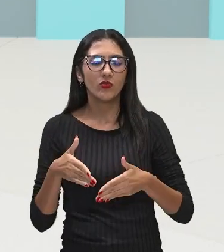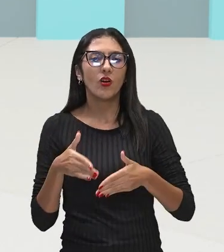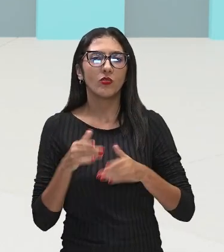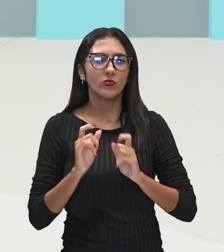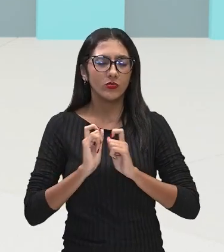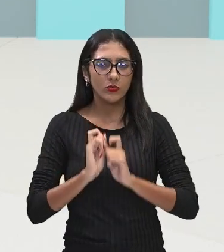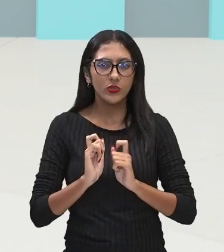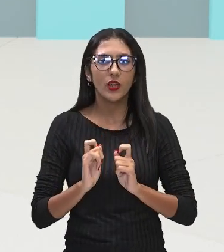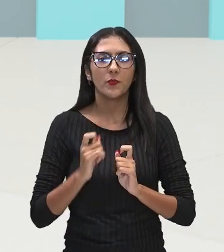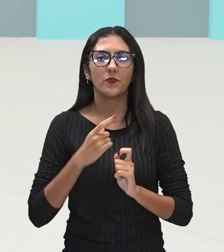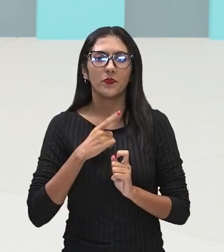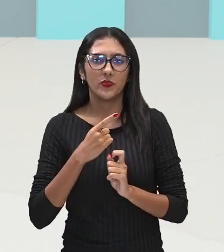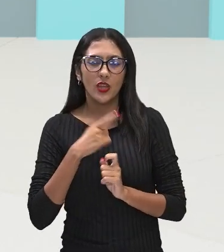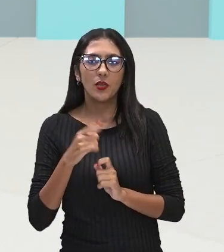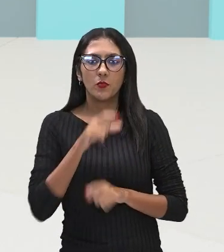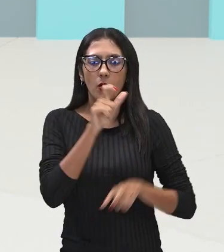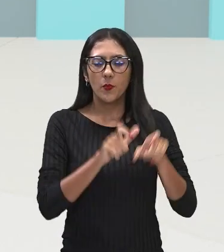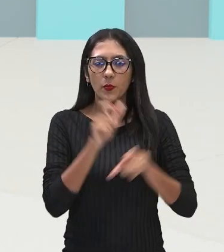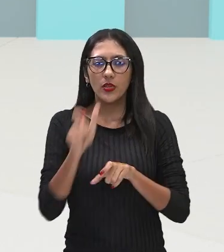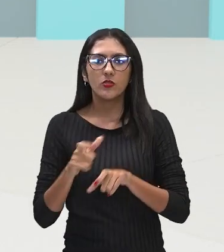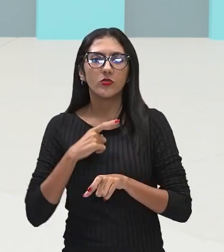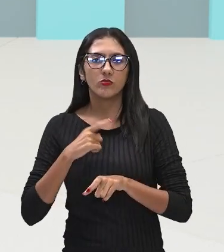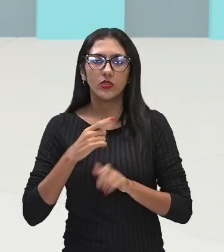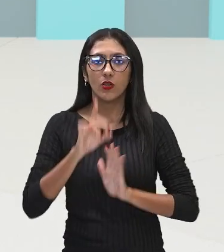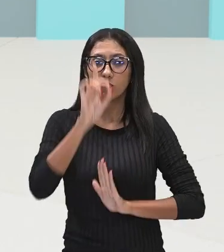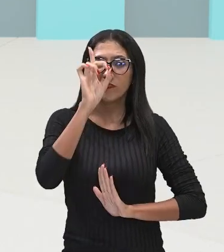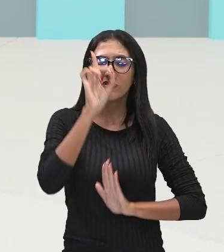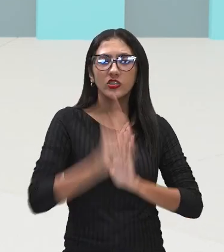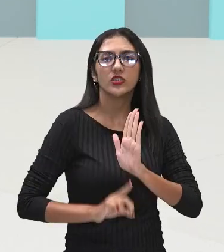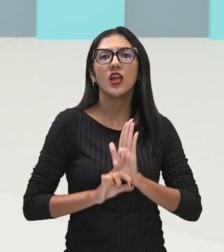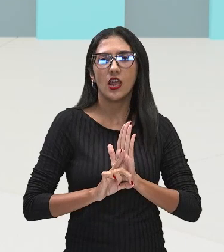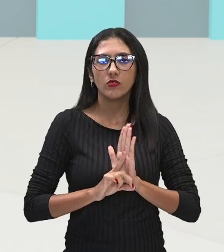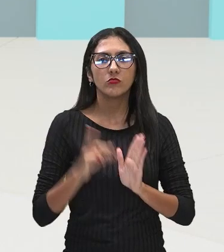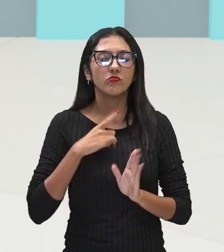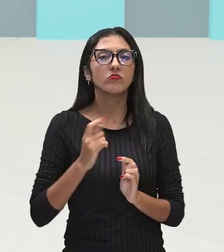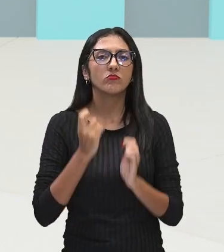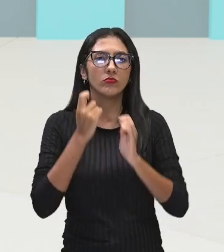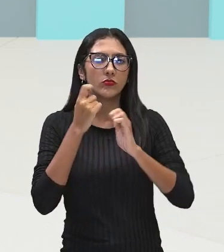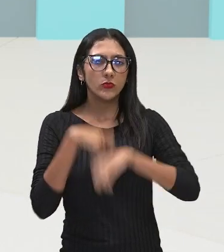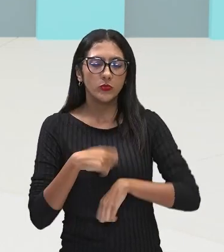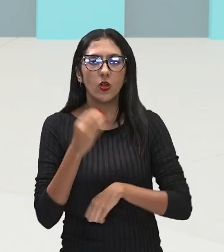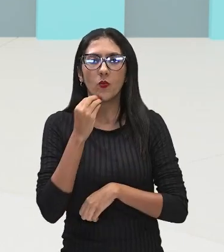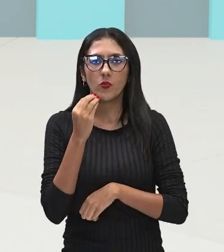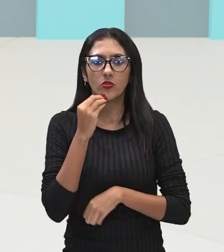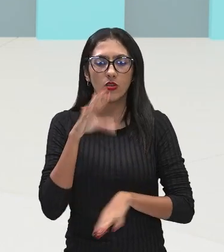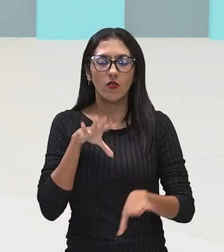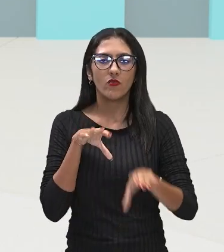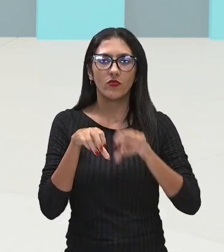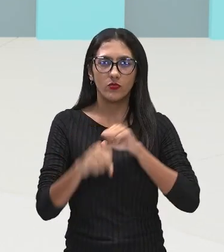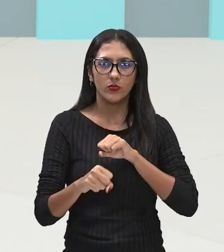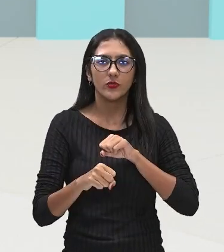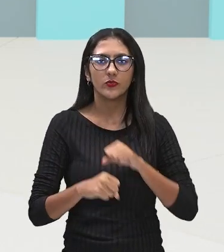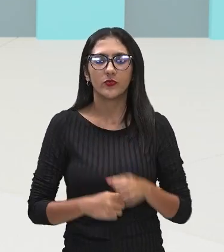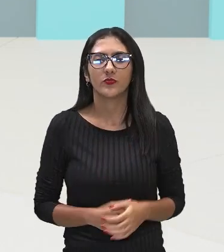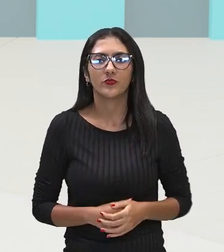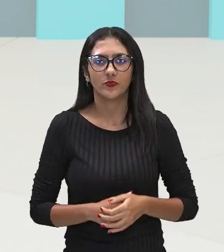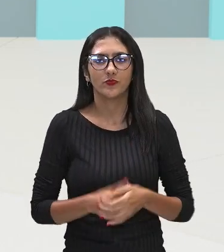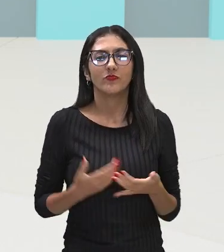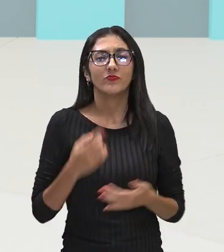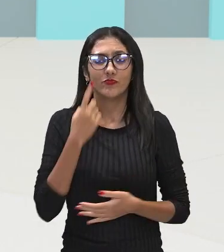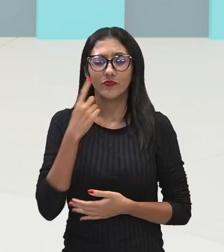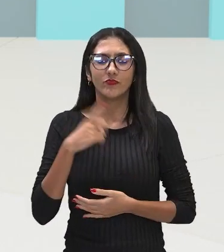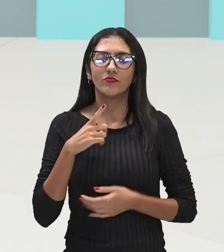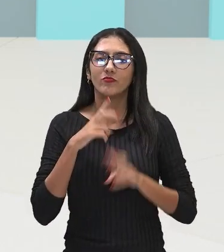que tais pessoas têm o quê? O direito à plena formação acadêmica. Então, o parágrafo começa falando sobre